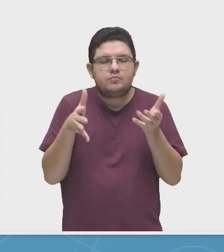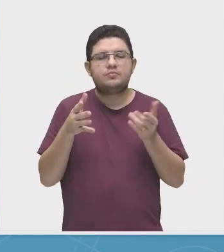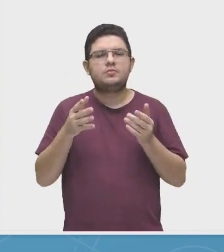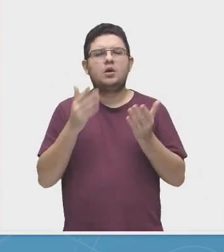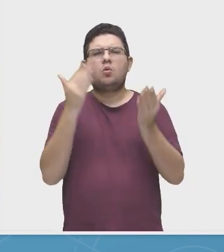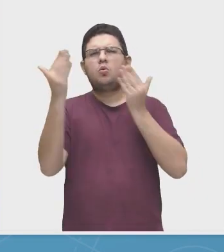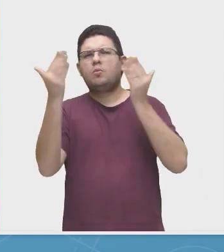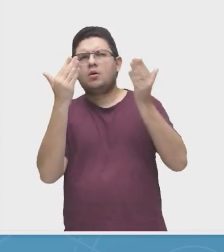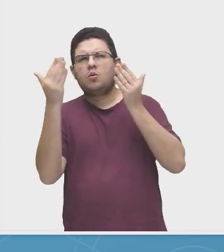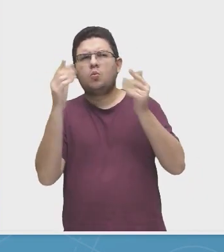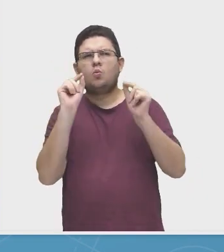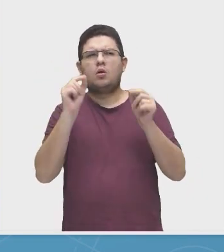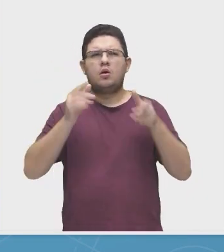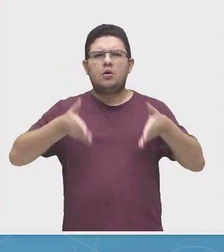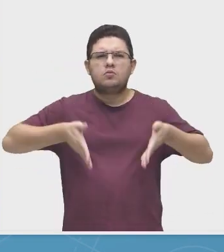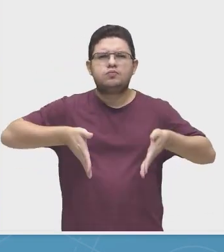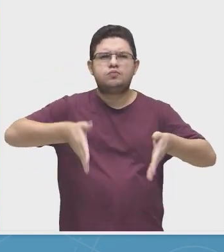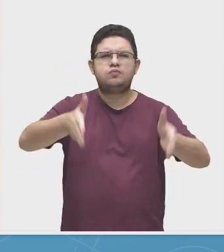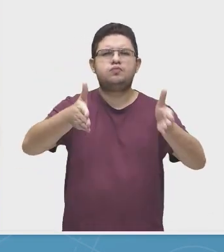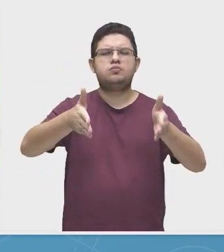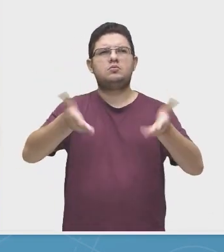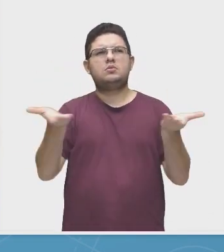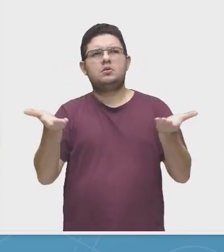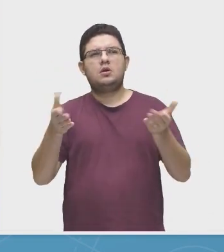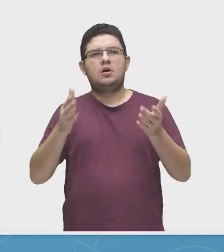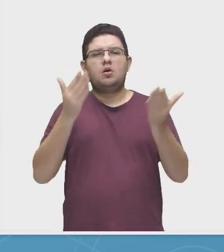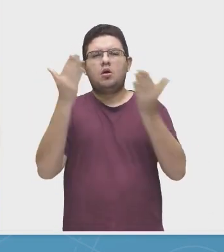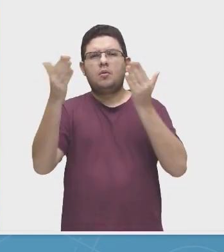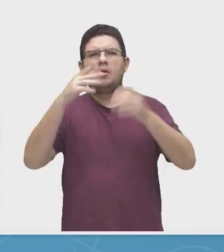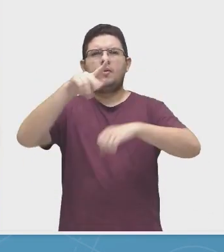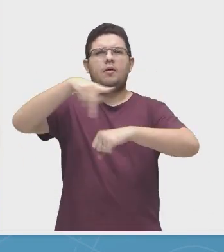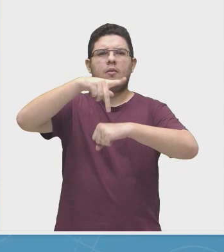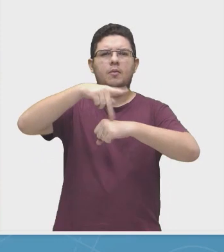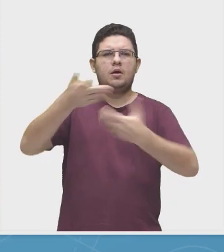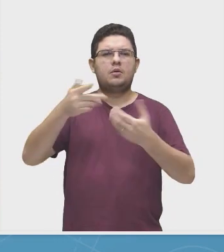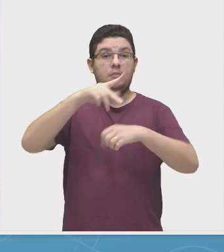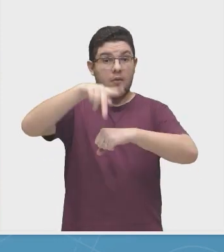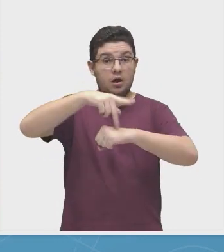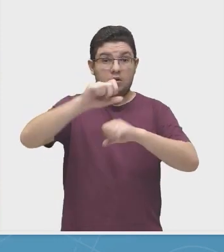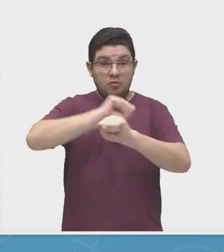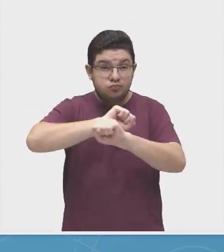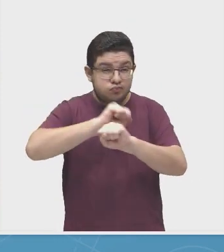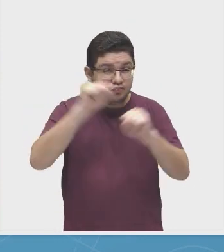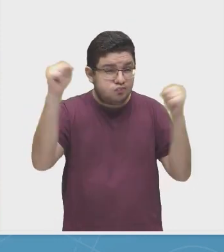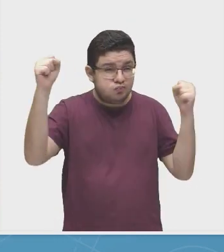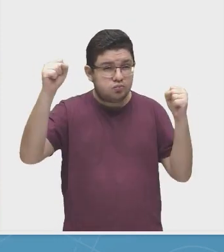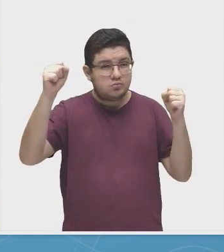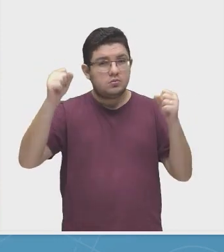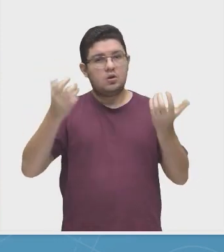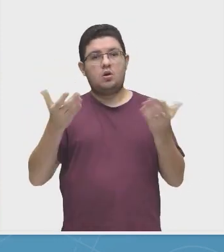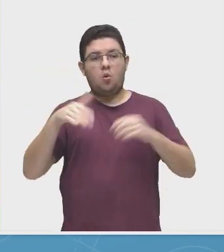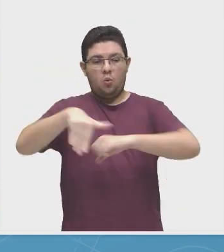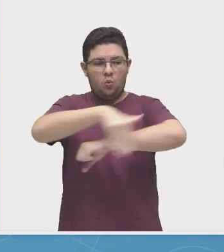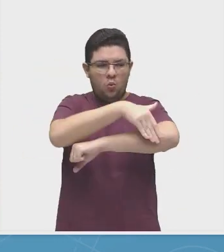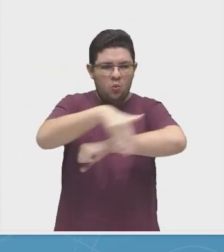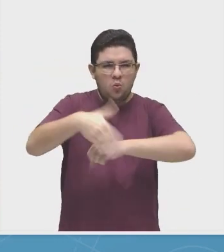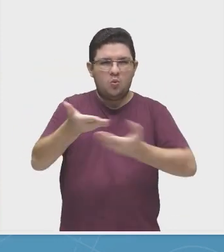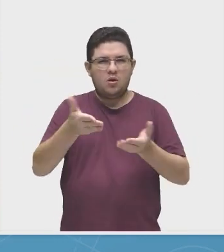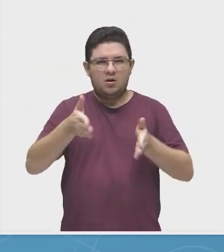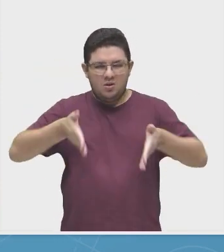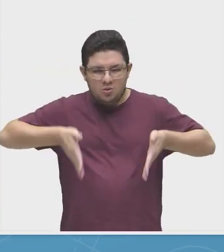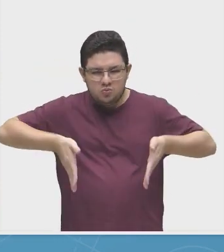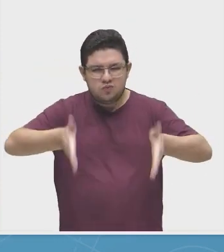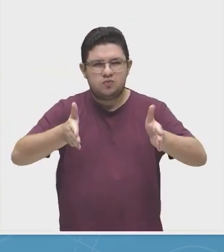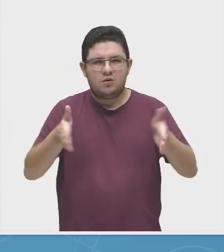uma cidade ou um país não dá, né? O tamanho é muito diferente. Então, o on é um local um local menor,